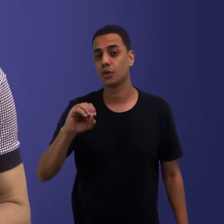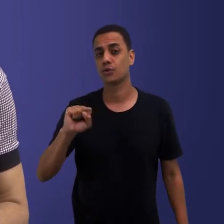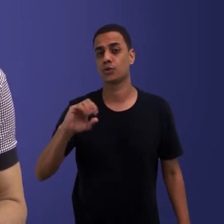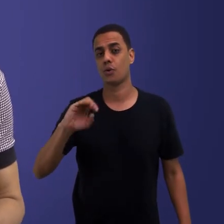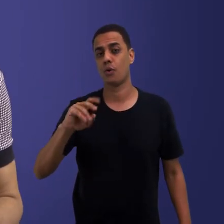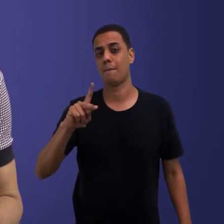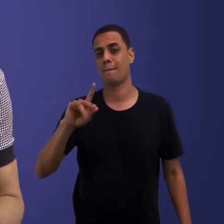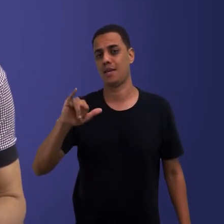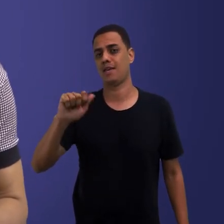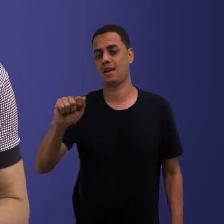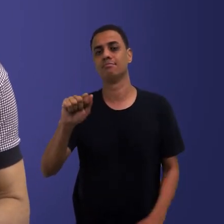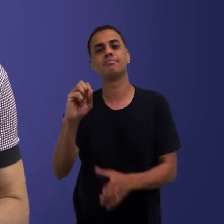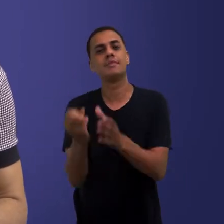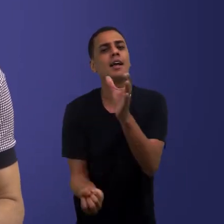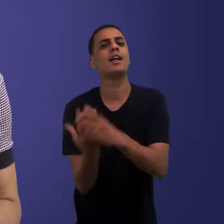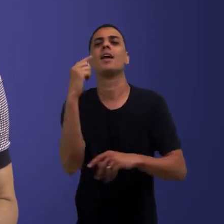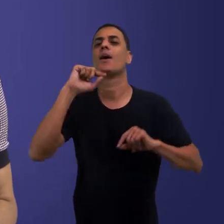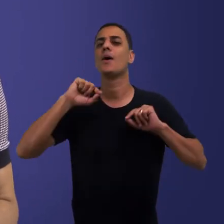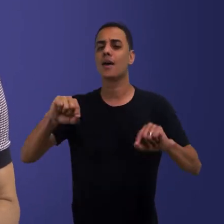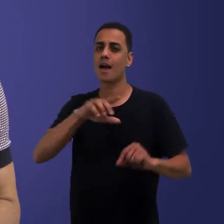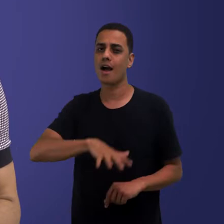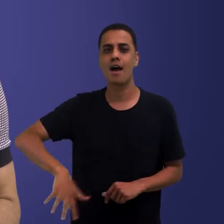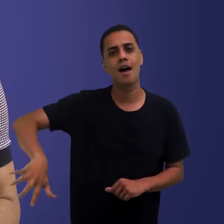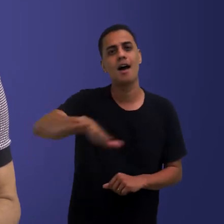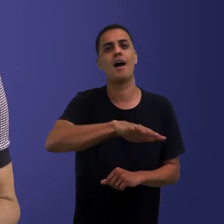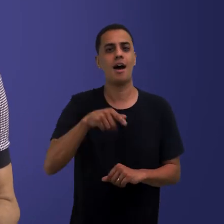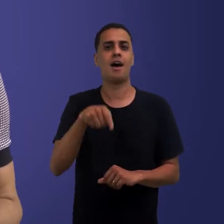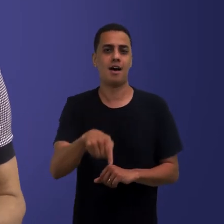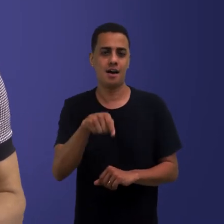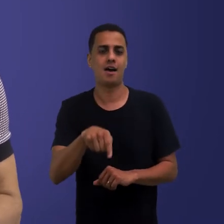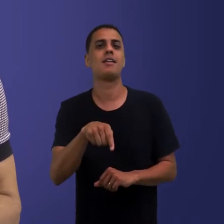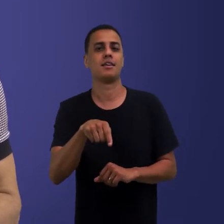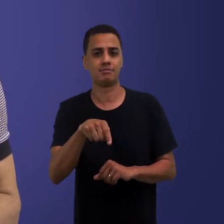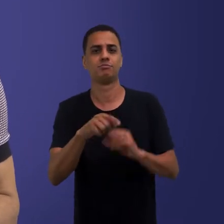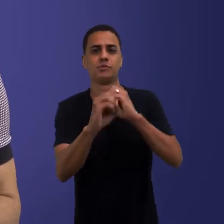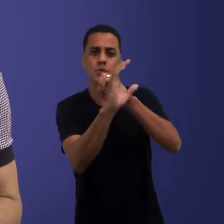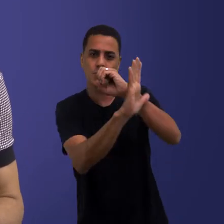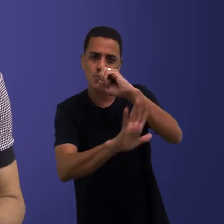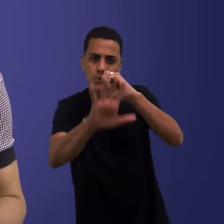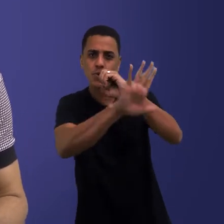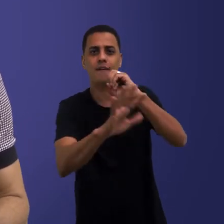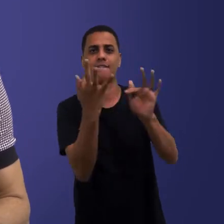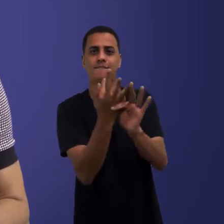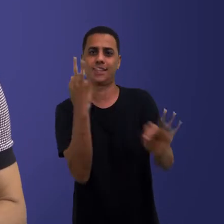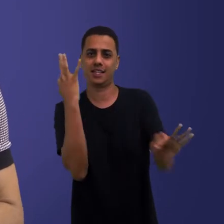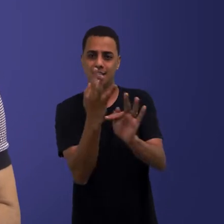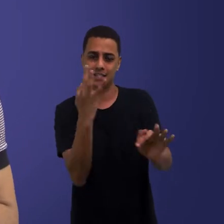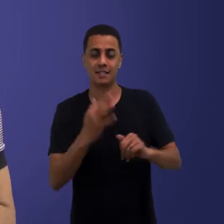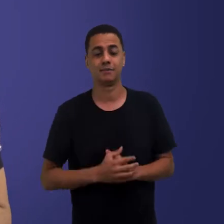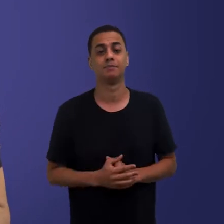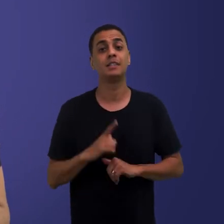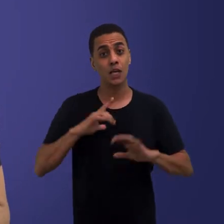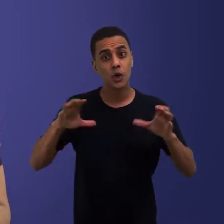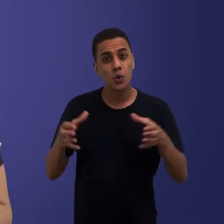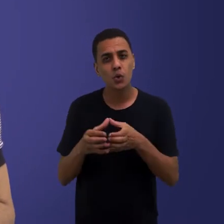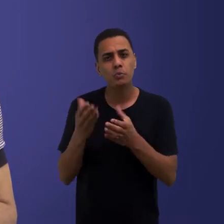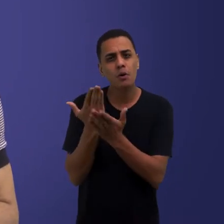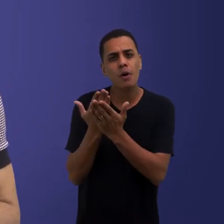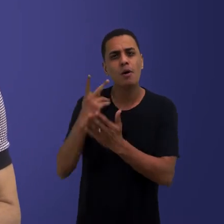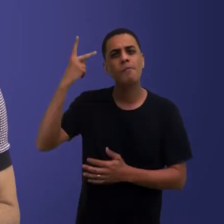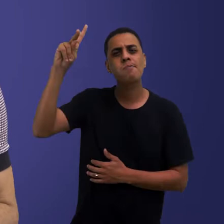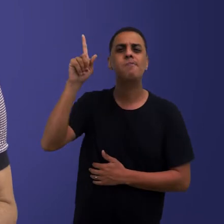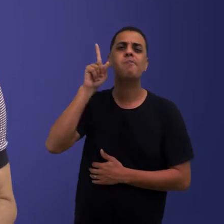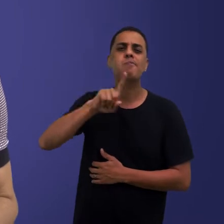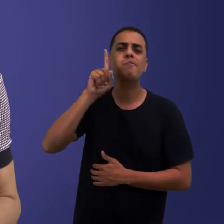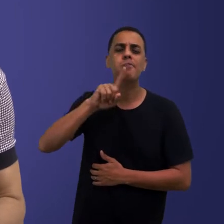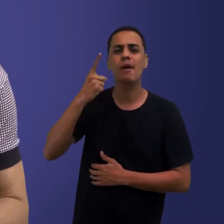da espectroscopia, nasce a astrofísica. Um grupo de mulheres, chamadas de computadores, trabalhou no observatório